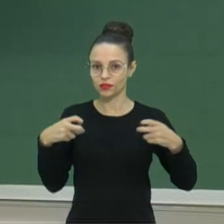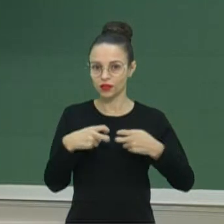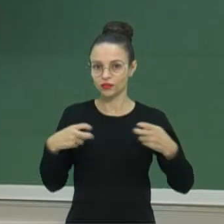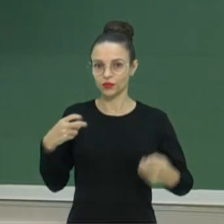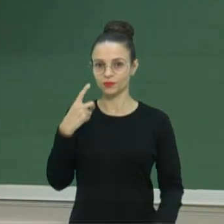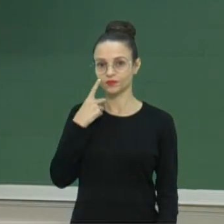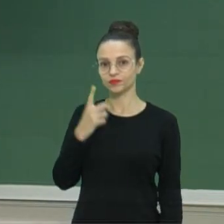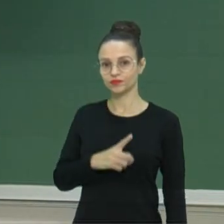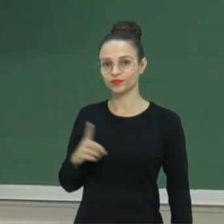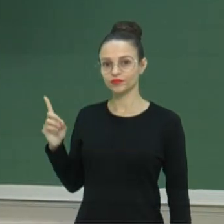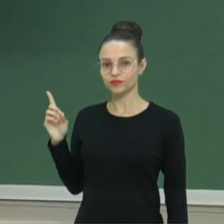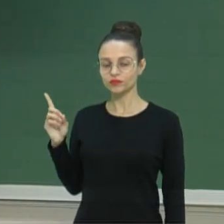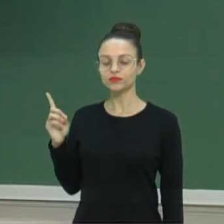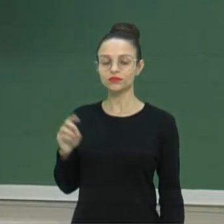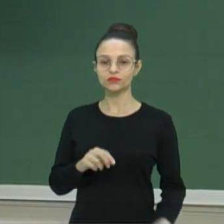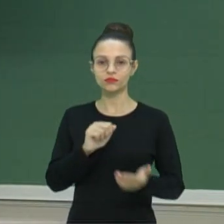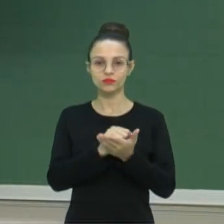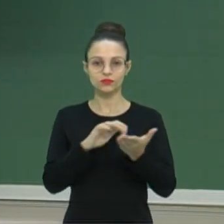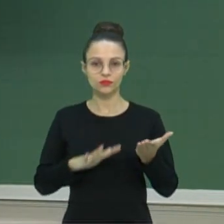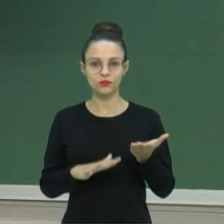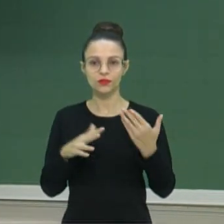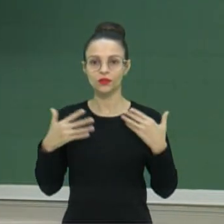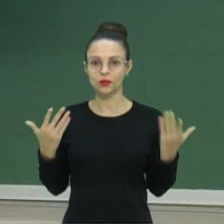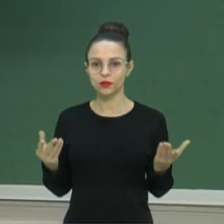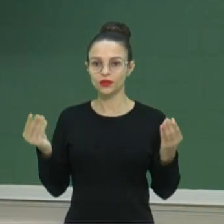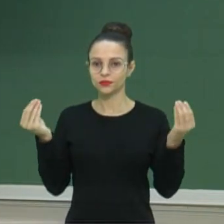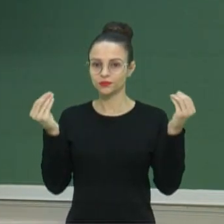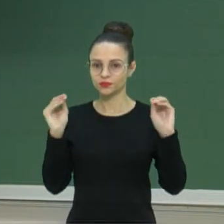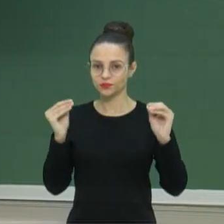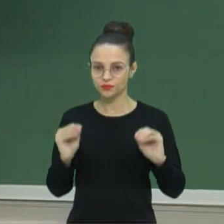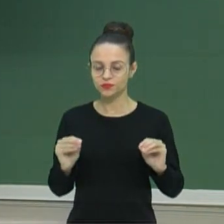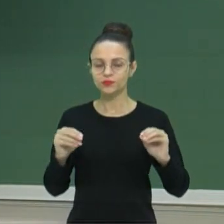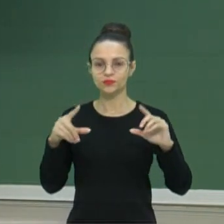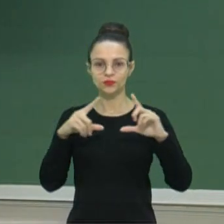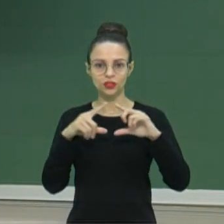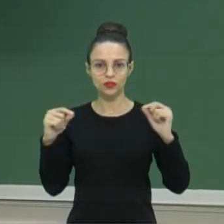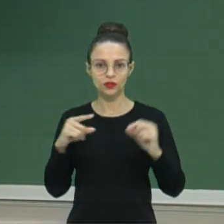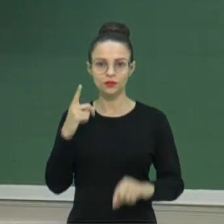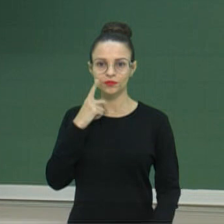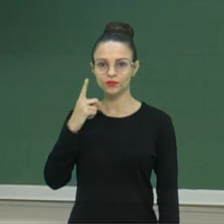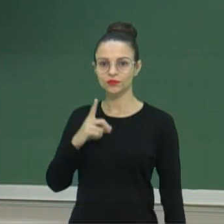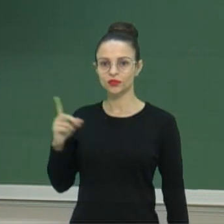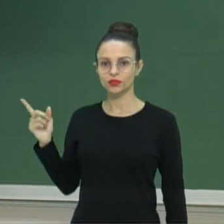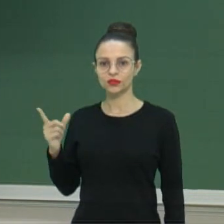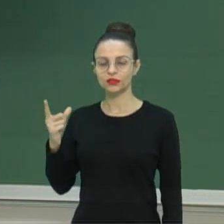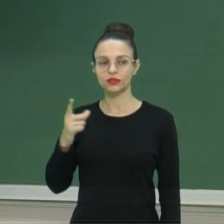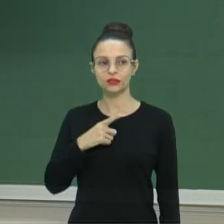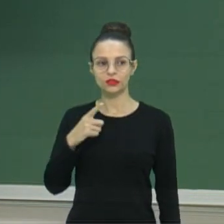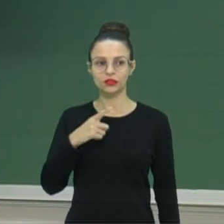aqui, ó. Quando a gente for aplicar, né, a equaçãozinha, veja que nós temos